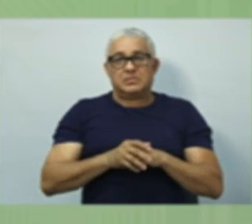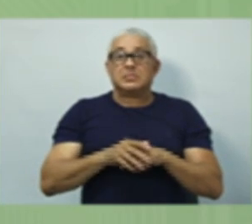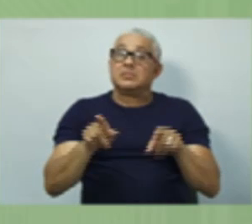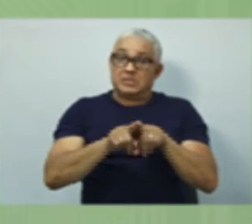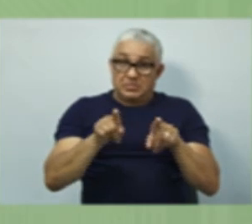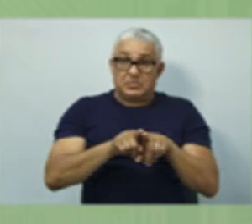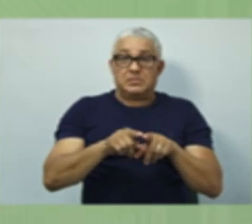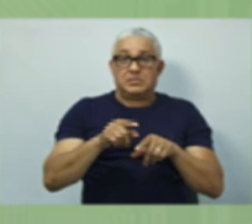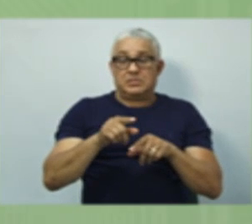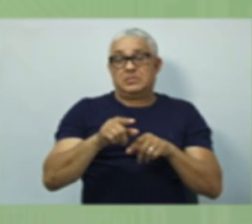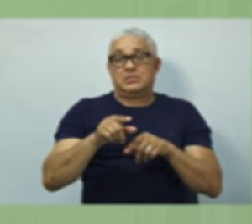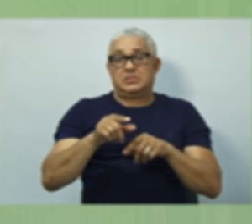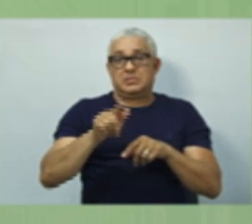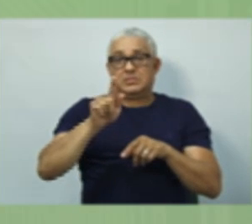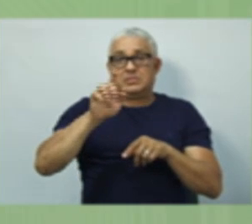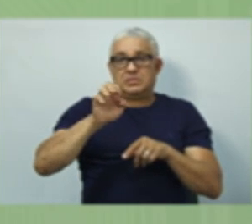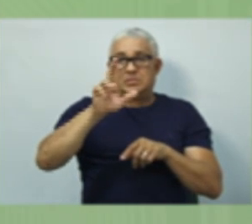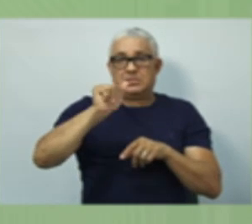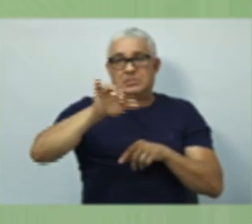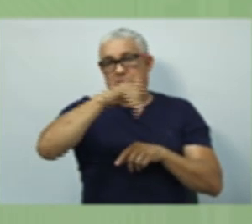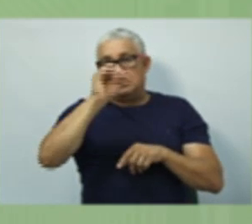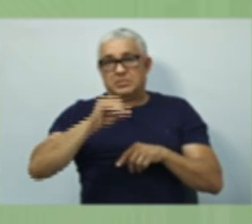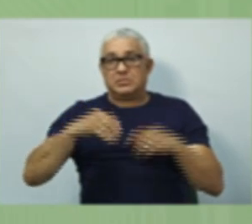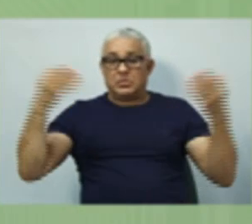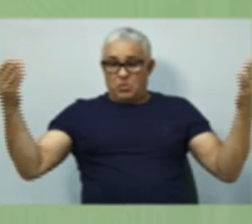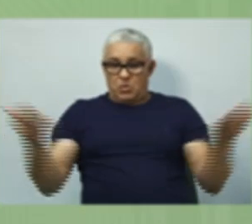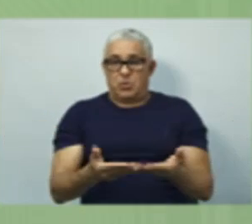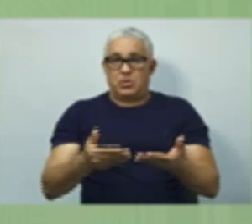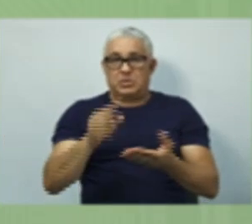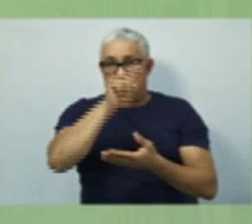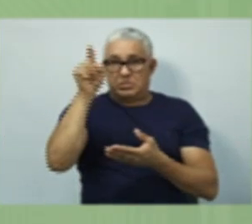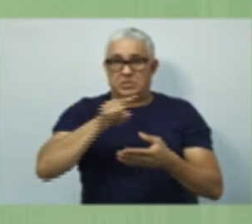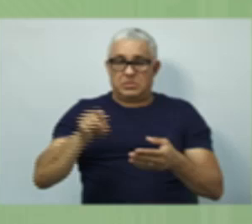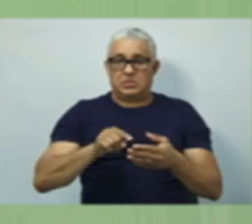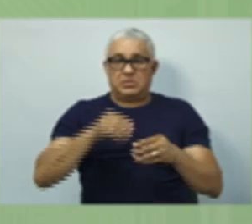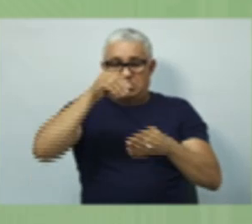a geração atual. E também dentro das escolas